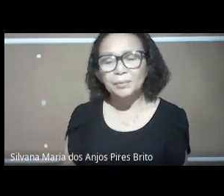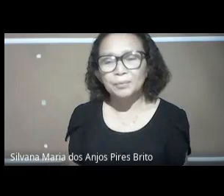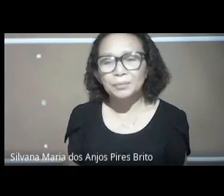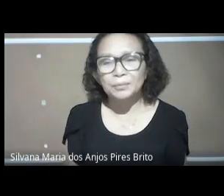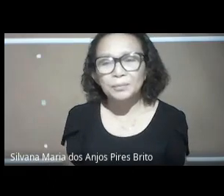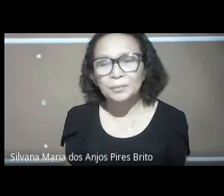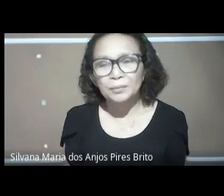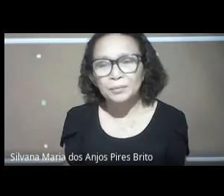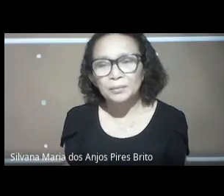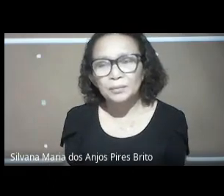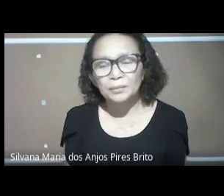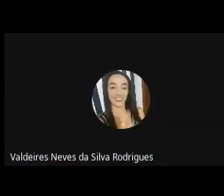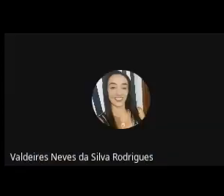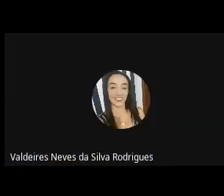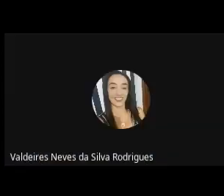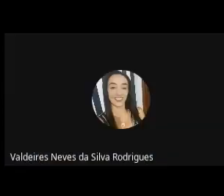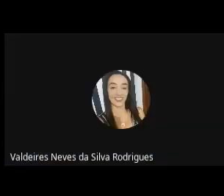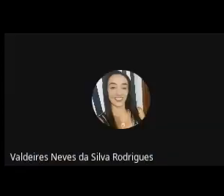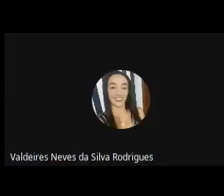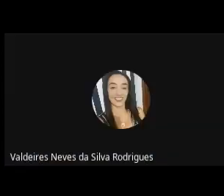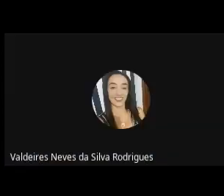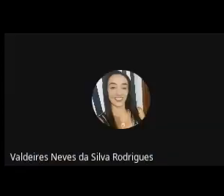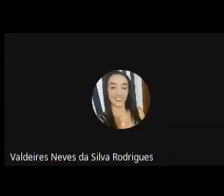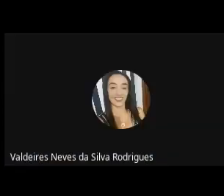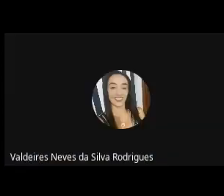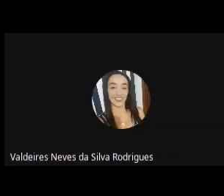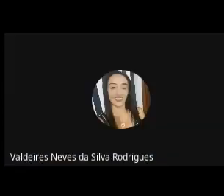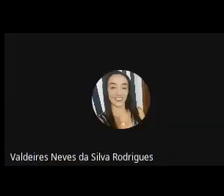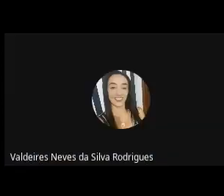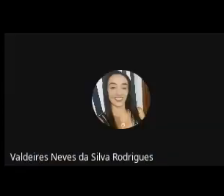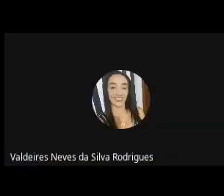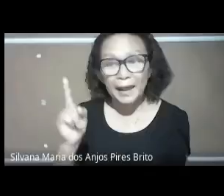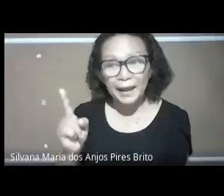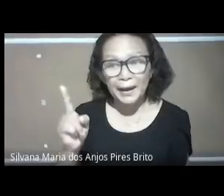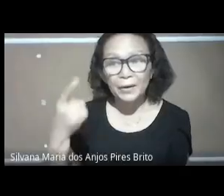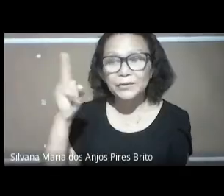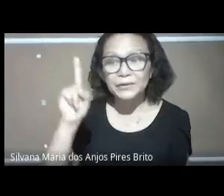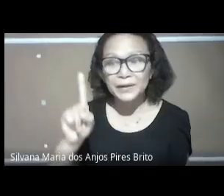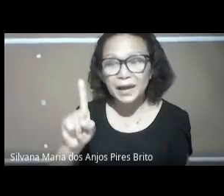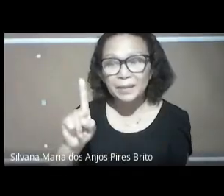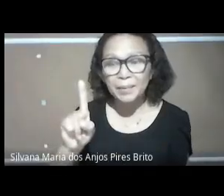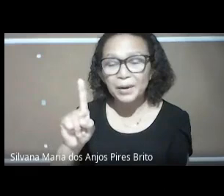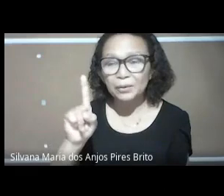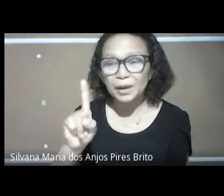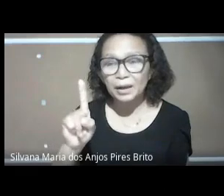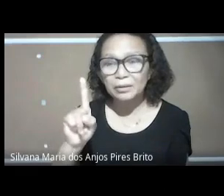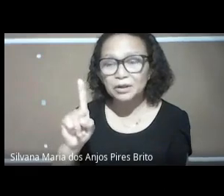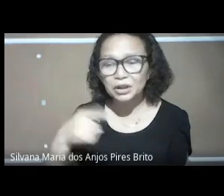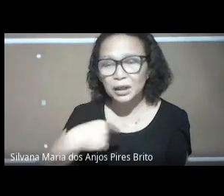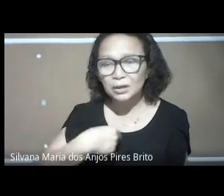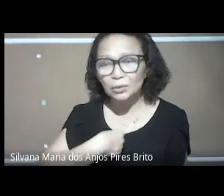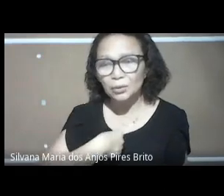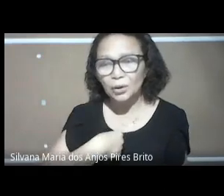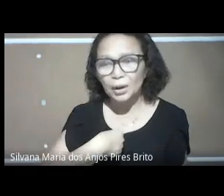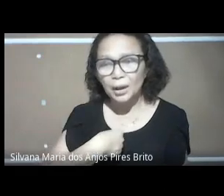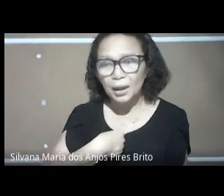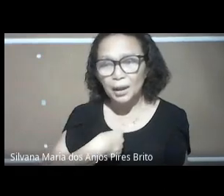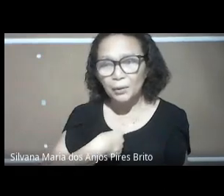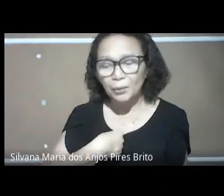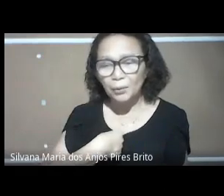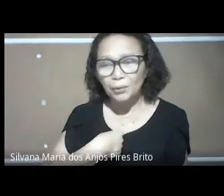eu? É a mão e o dedo apontando, né? O meu usa a mão. Eu sempre o dedo